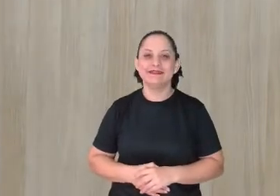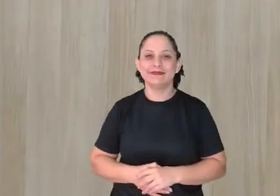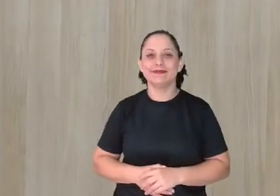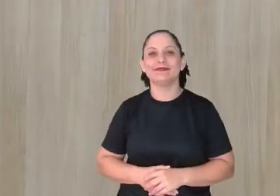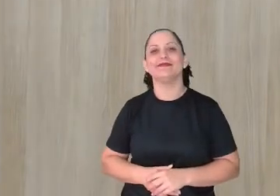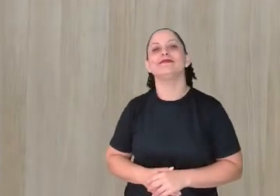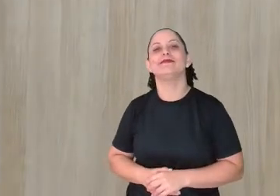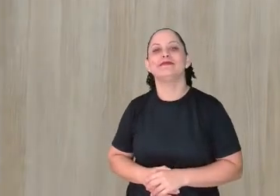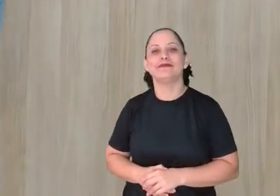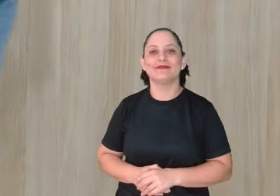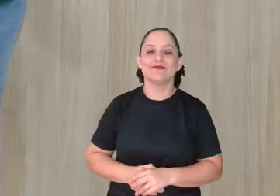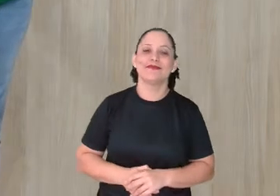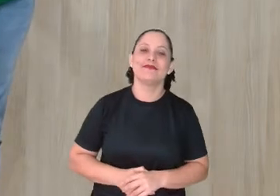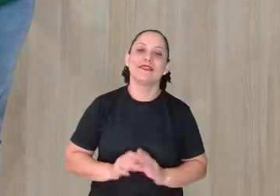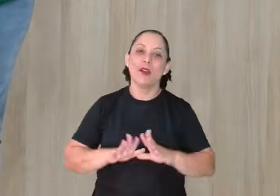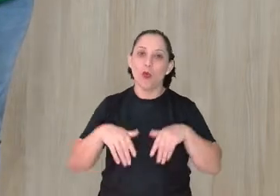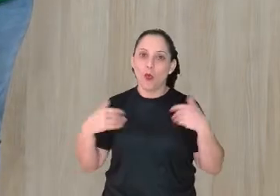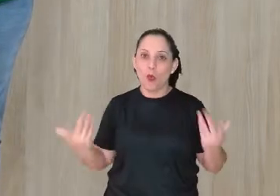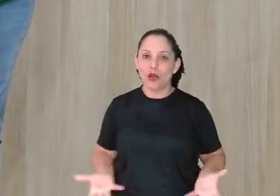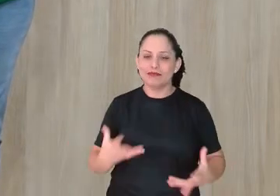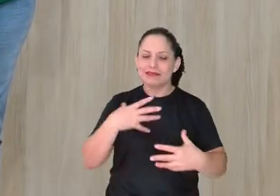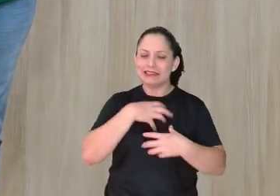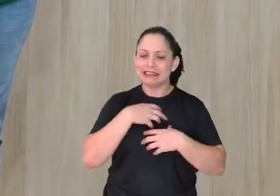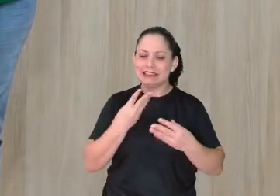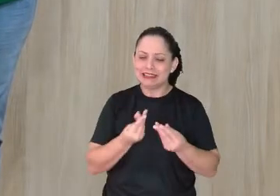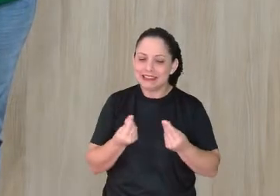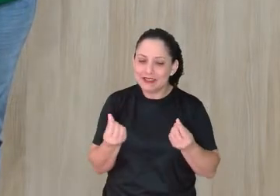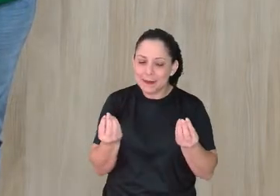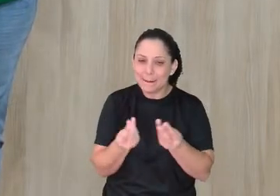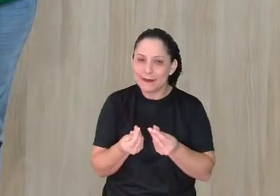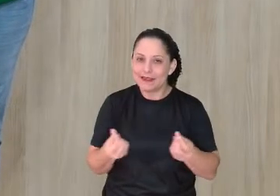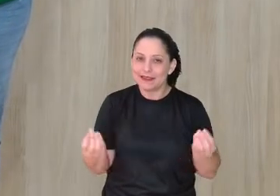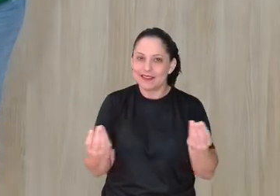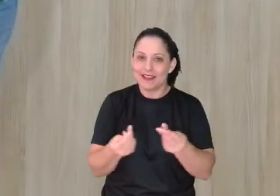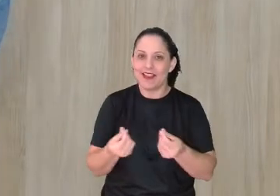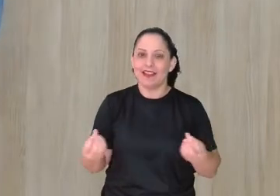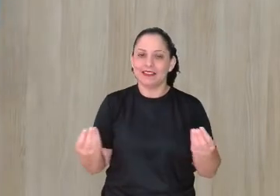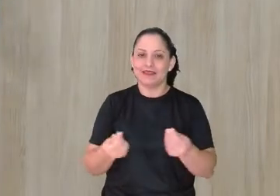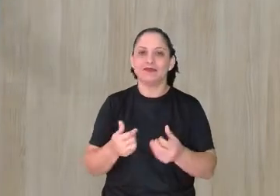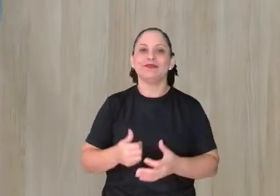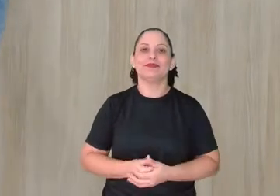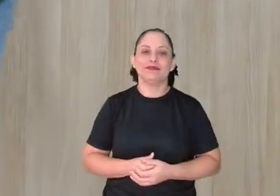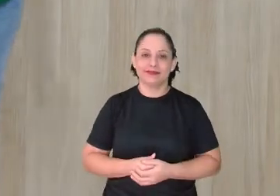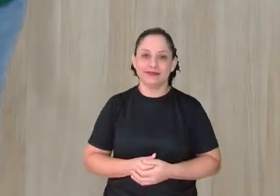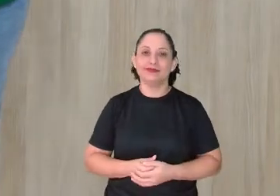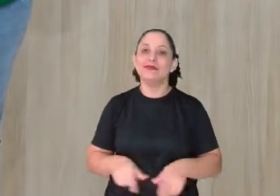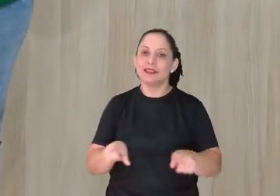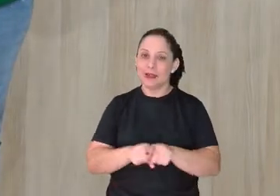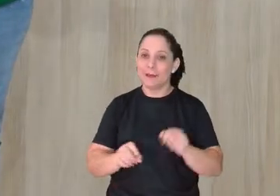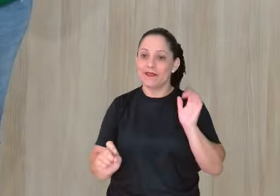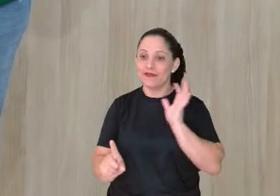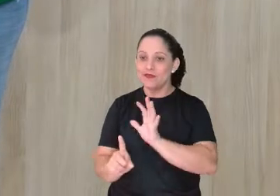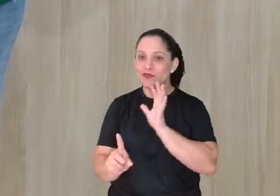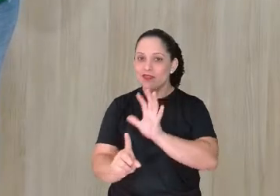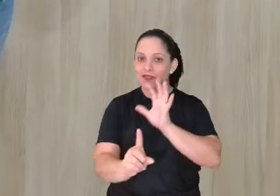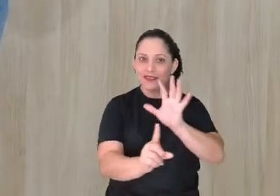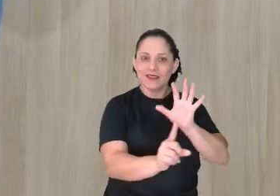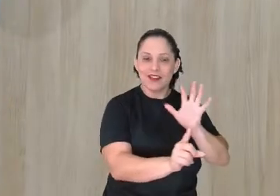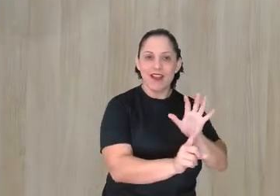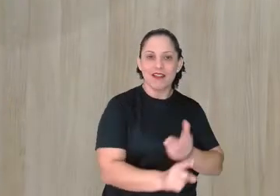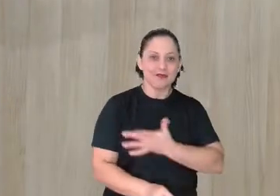Então, quando você se sensibiliza, você também passa a sensibilizar pessoas próximas. E aí, isso